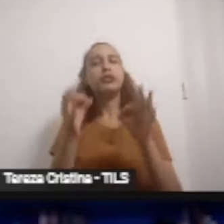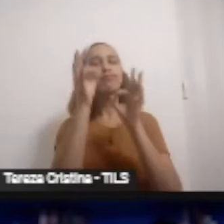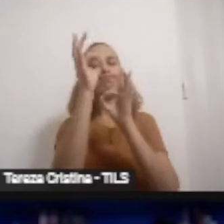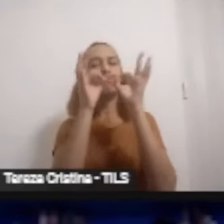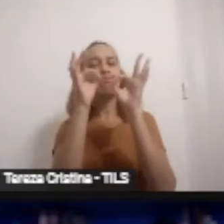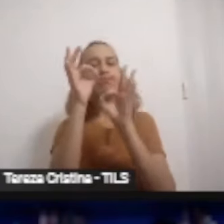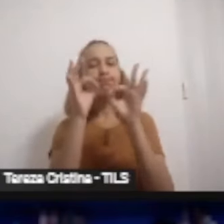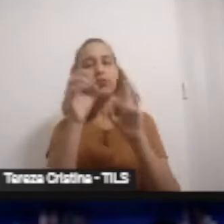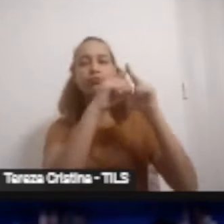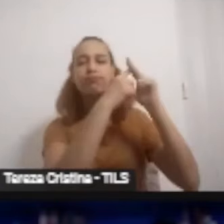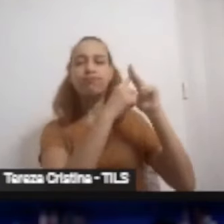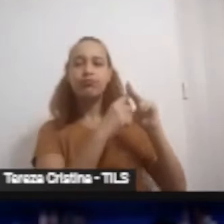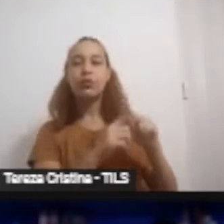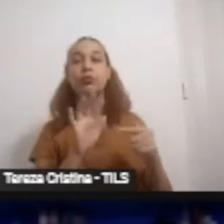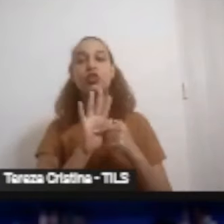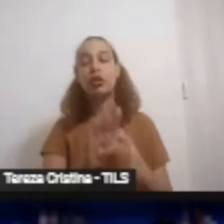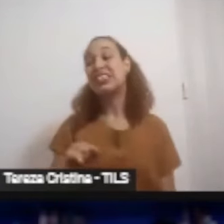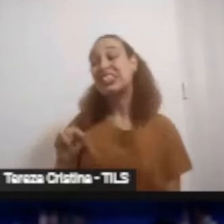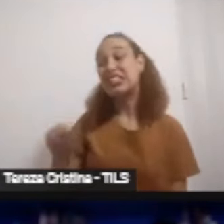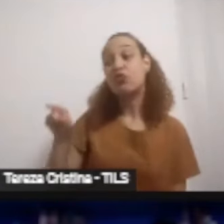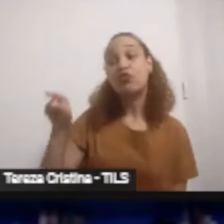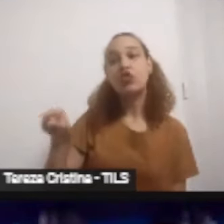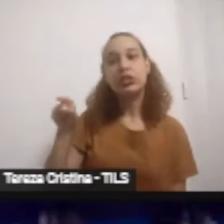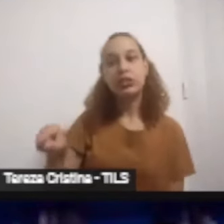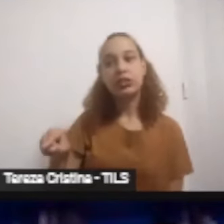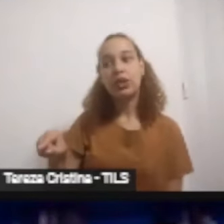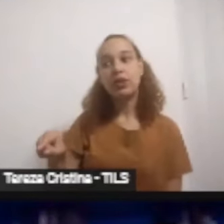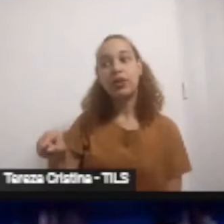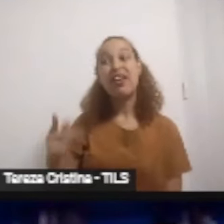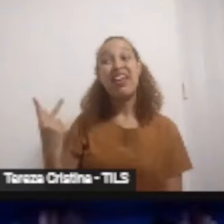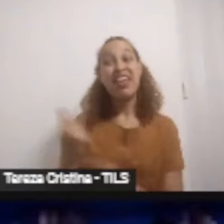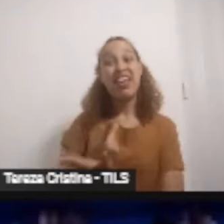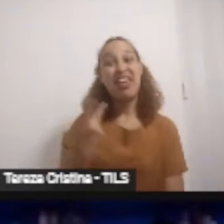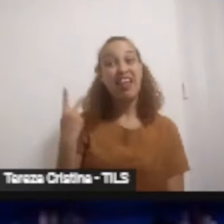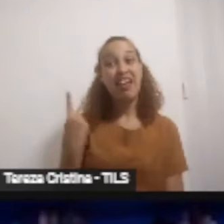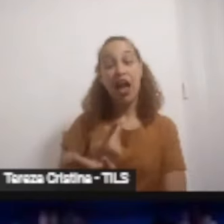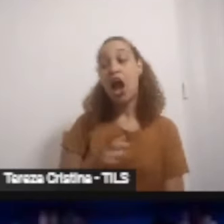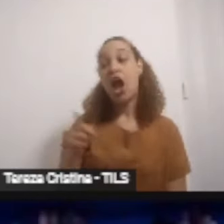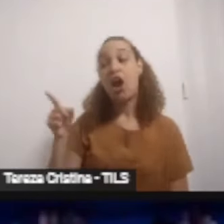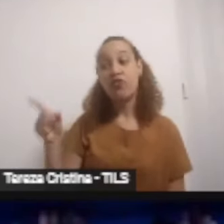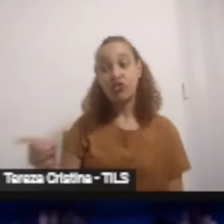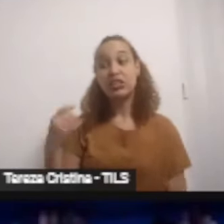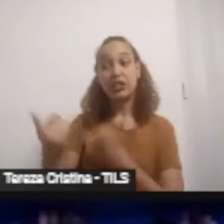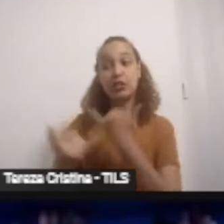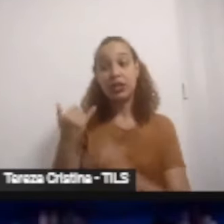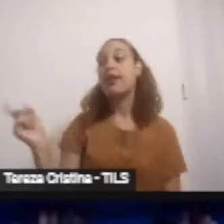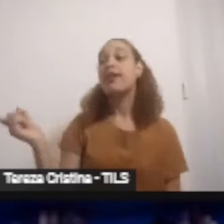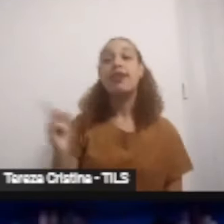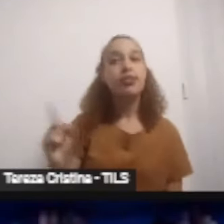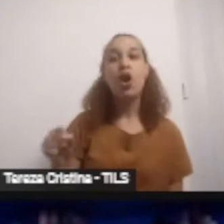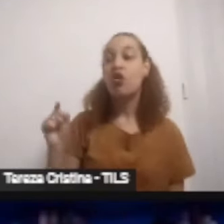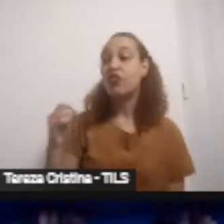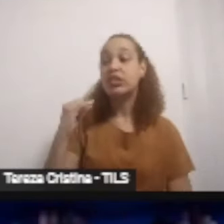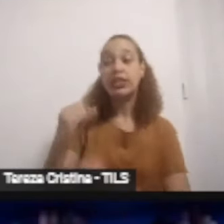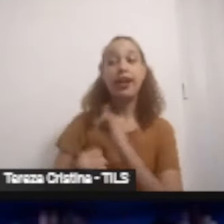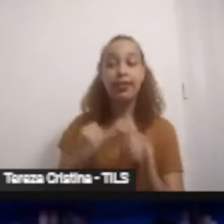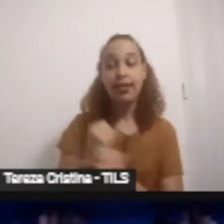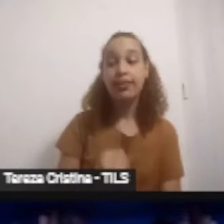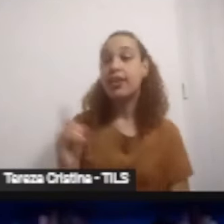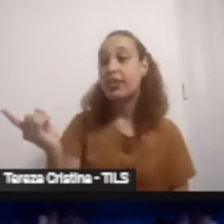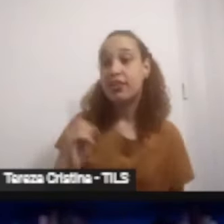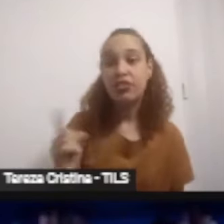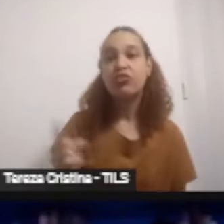mostrando para a criança que quando você cumpre horário, quando você cumpre seus deveres, que seja na escola, guardou a roupa,